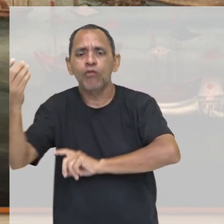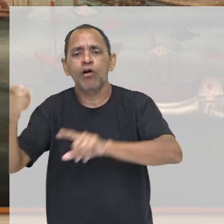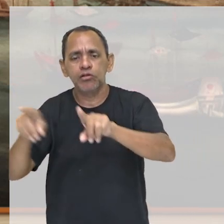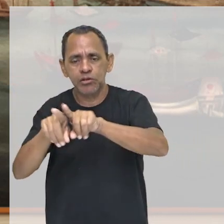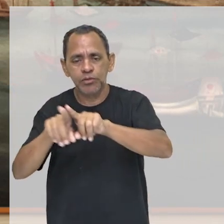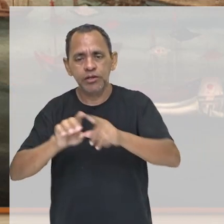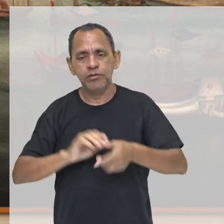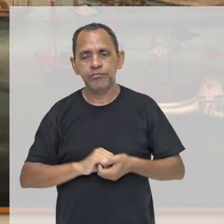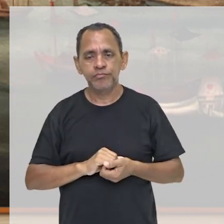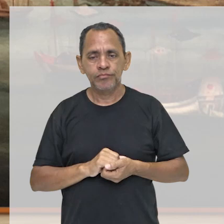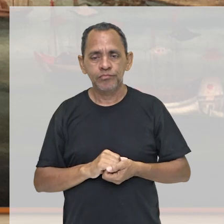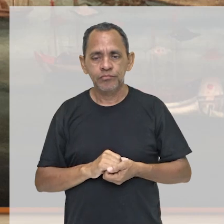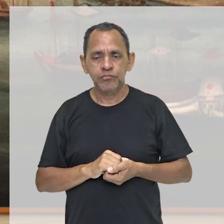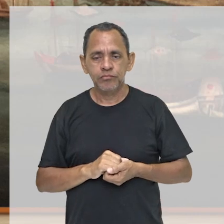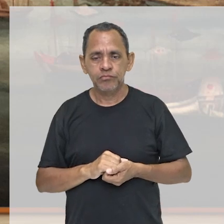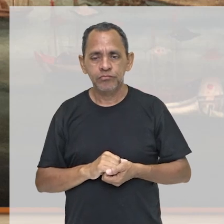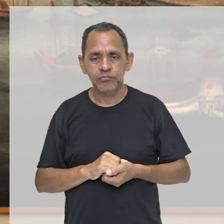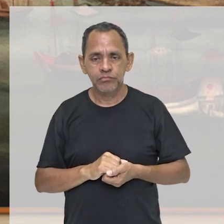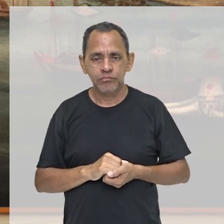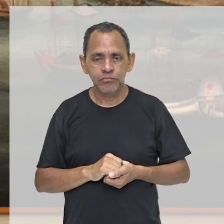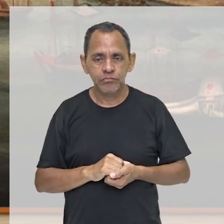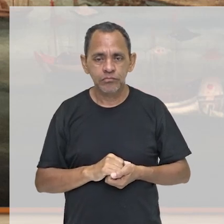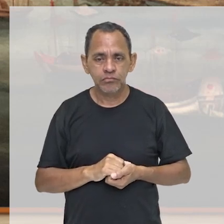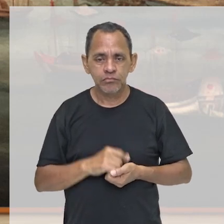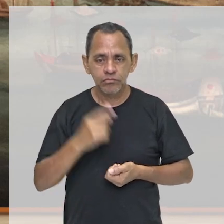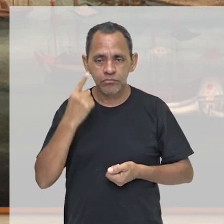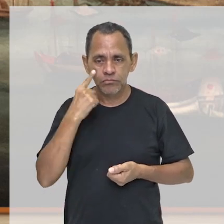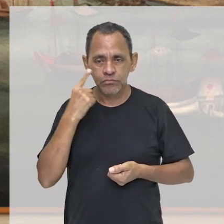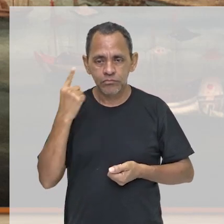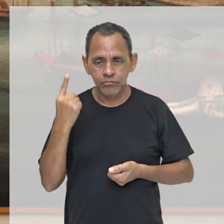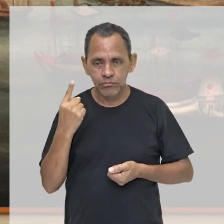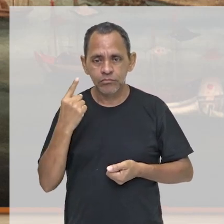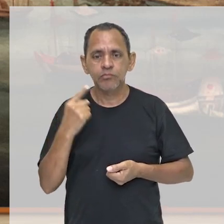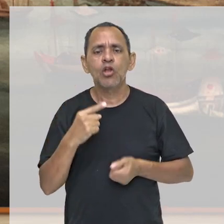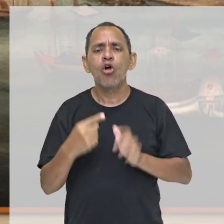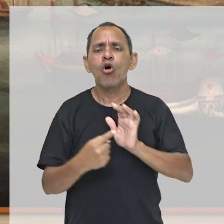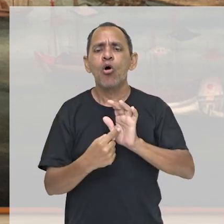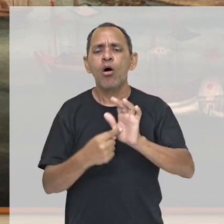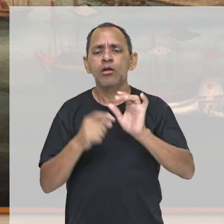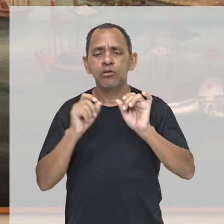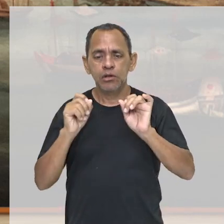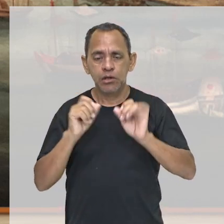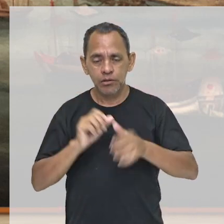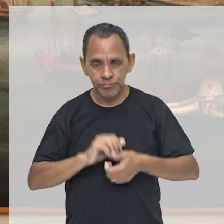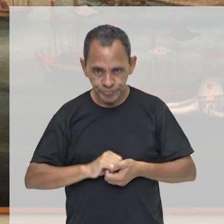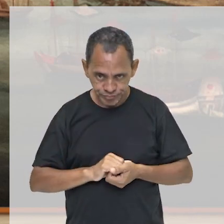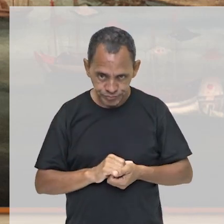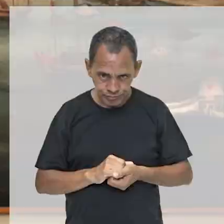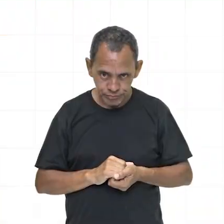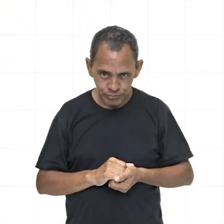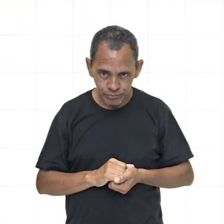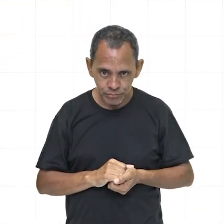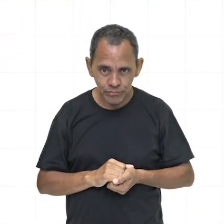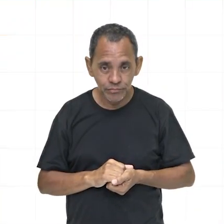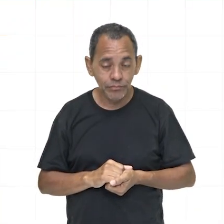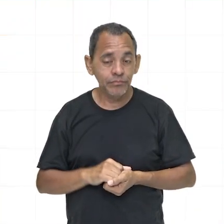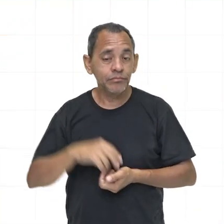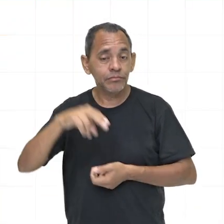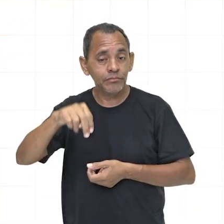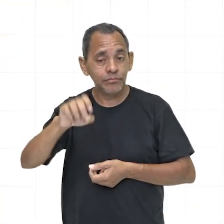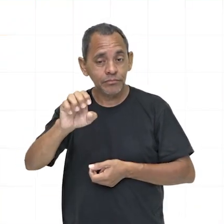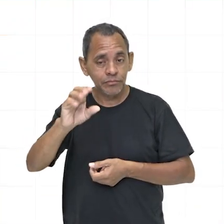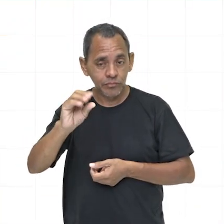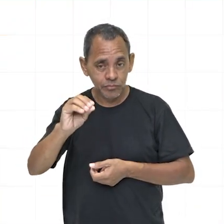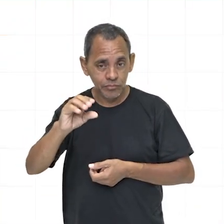funções. A gente vai falar um pouquinho, olhando para essa imagem, né, ou logo depois disso, sobre o